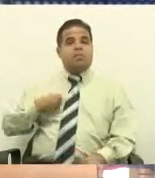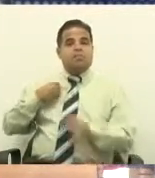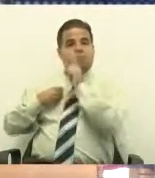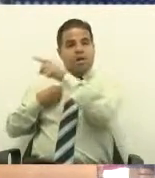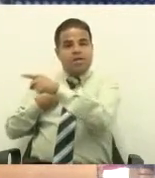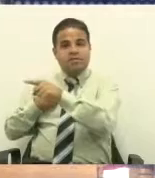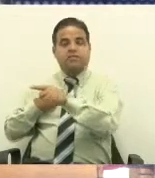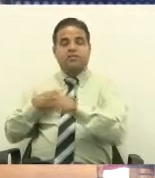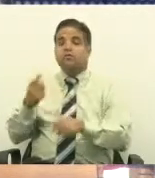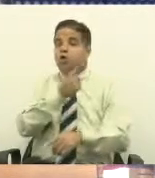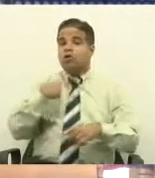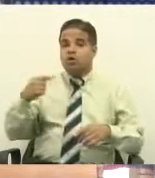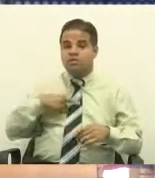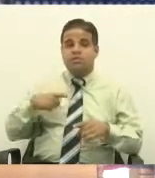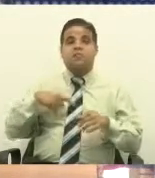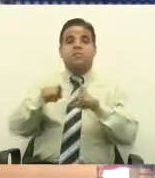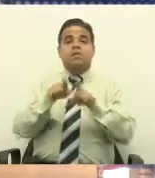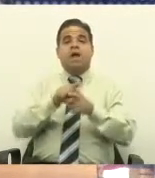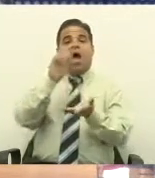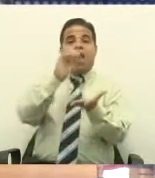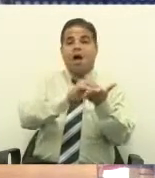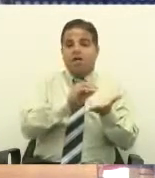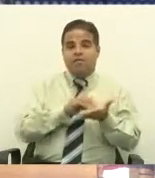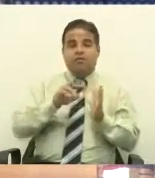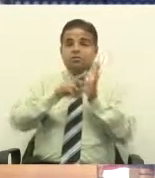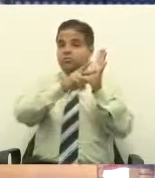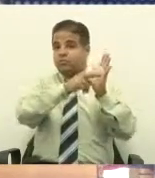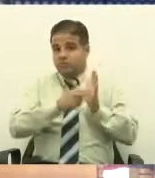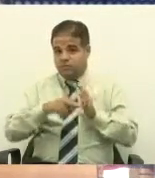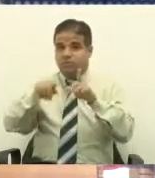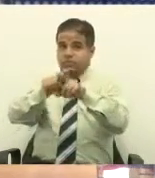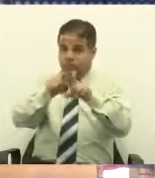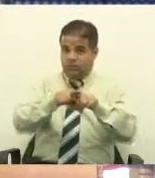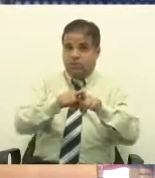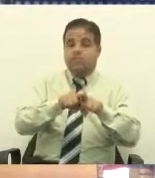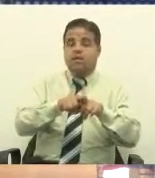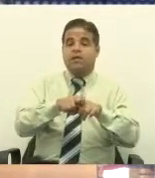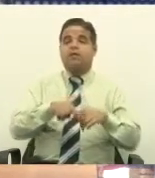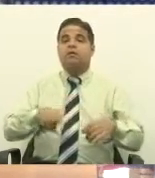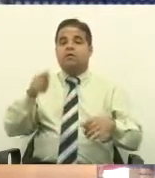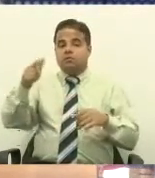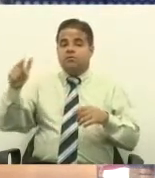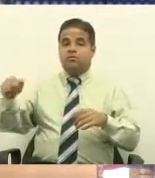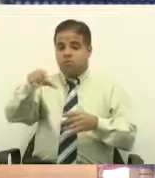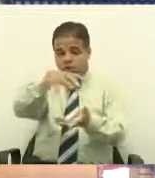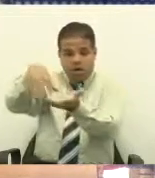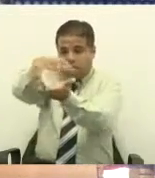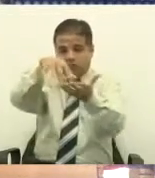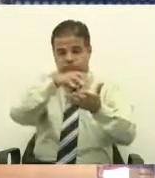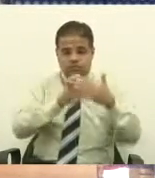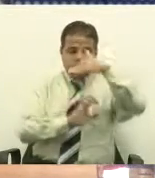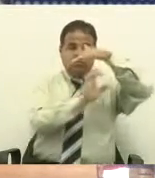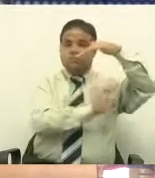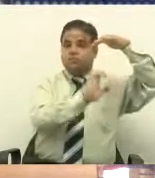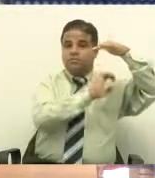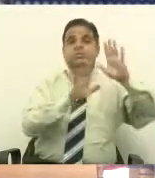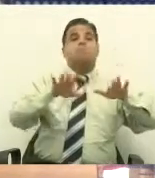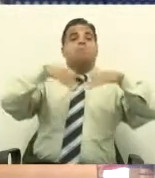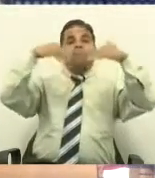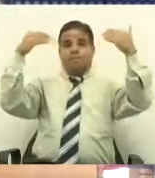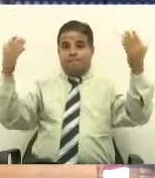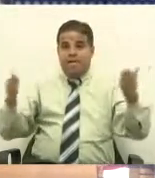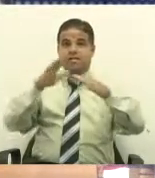presente. Nós temos tido a falta tanto dos sindicatos quanto do setor empresarial. Porém,